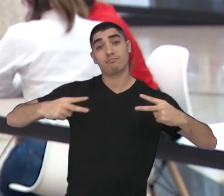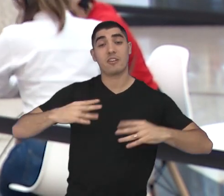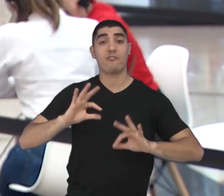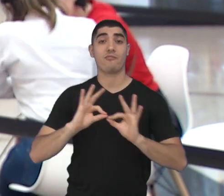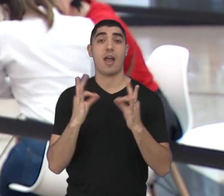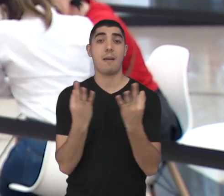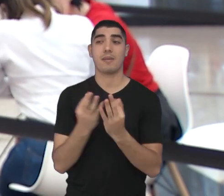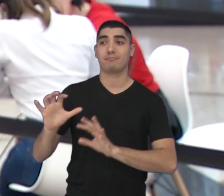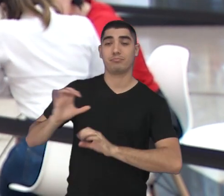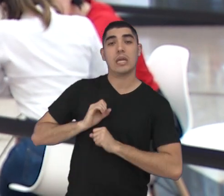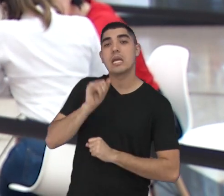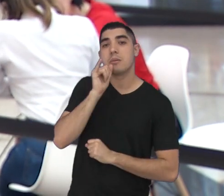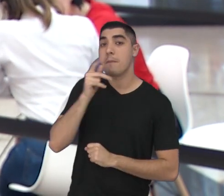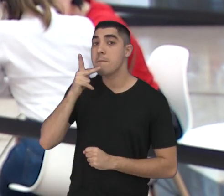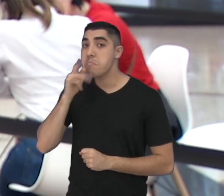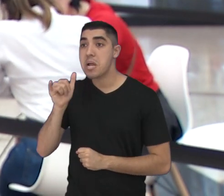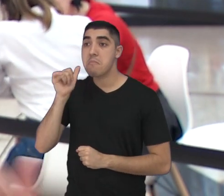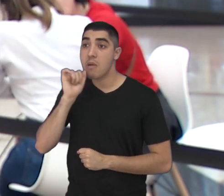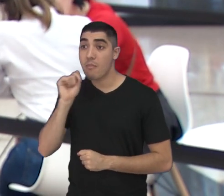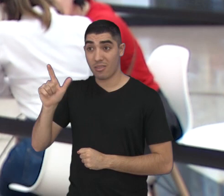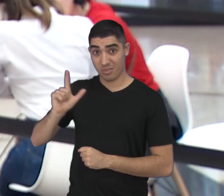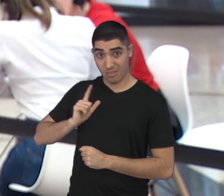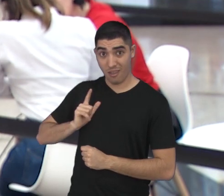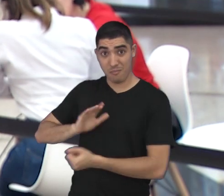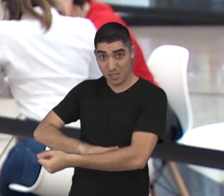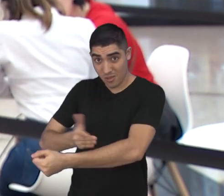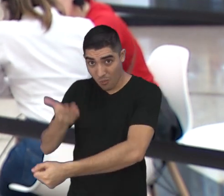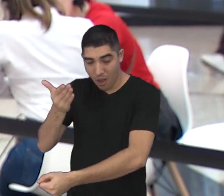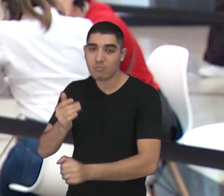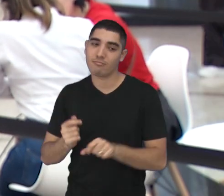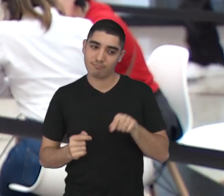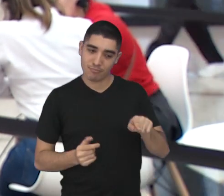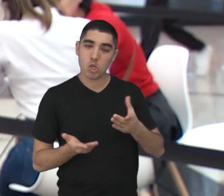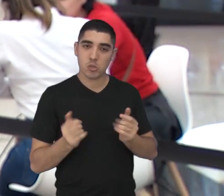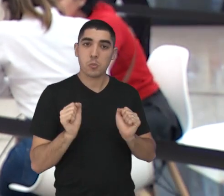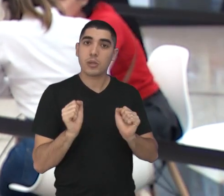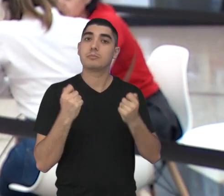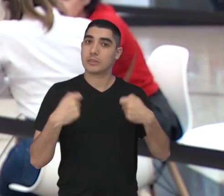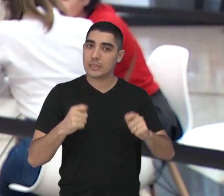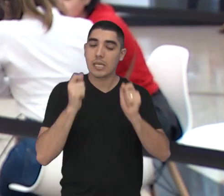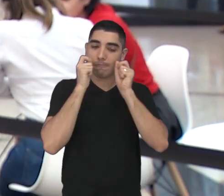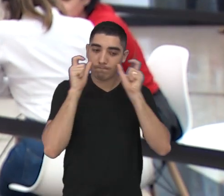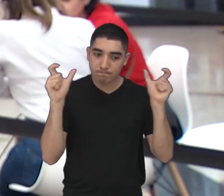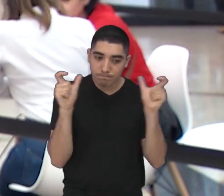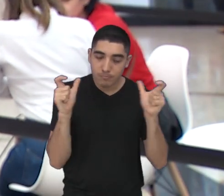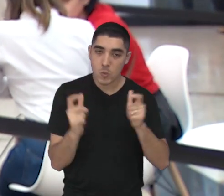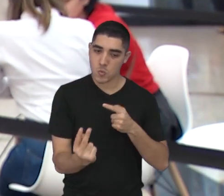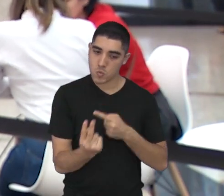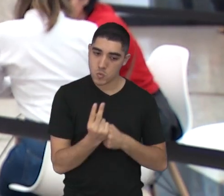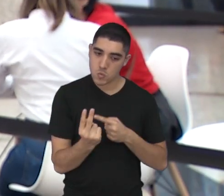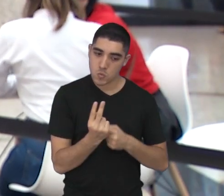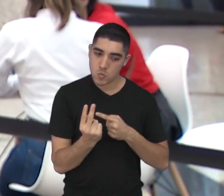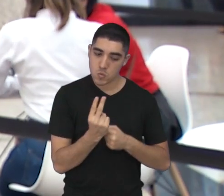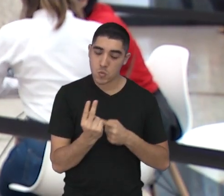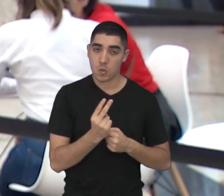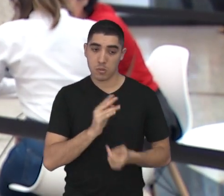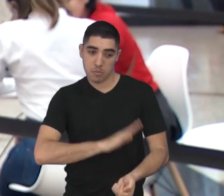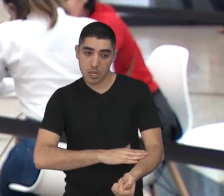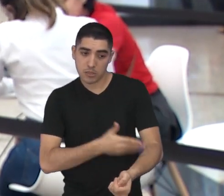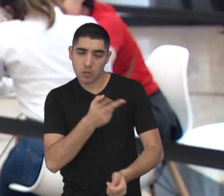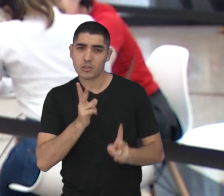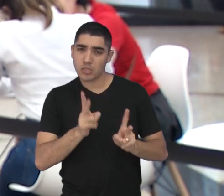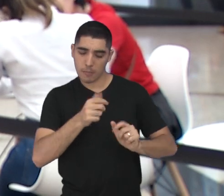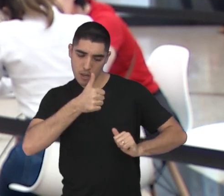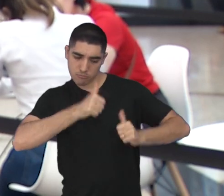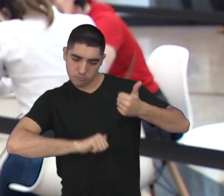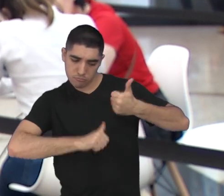causa genética para isso, então se pai e mãe forem hipertensos, é um alerta para o jovem medir, aferir a